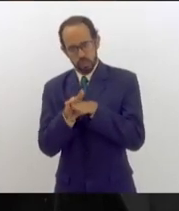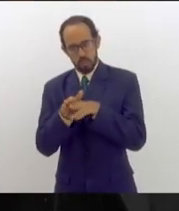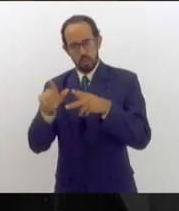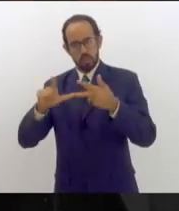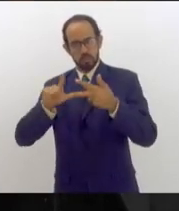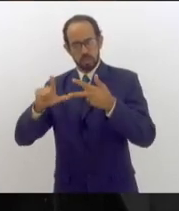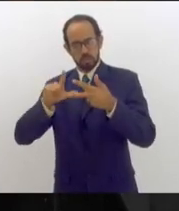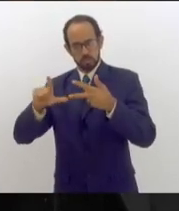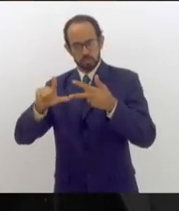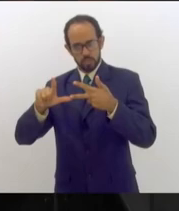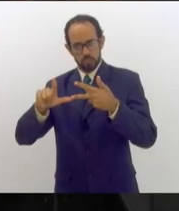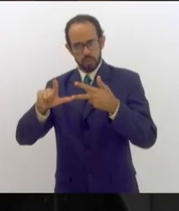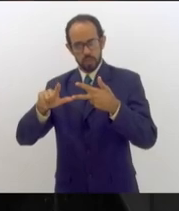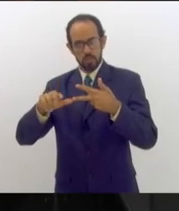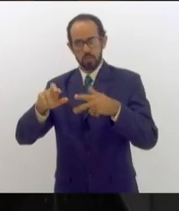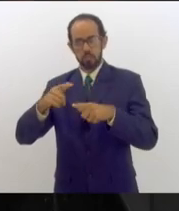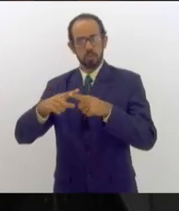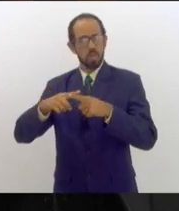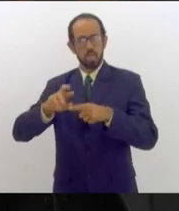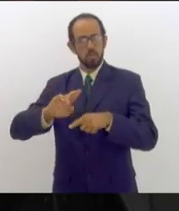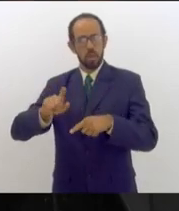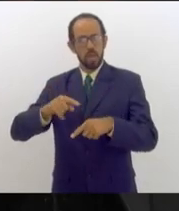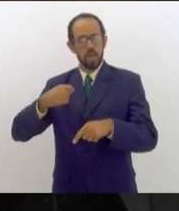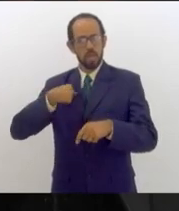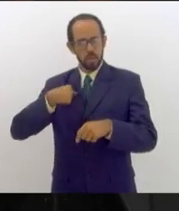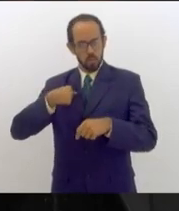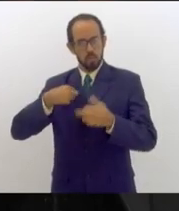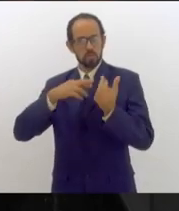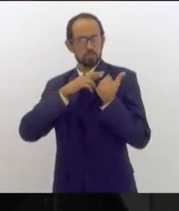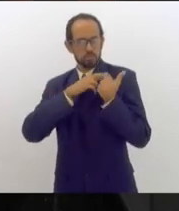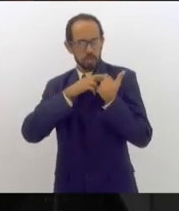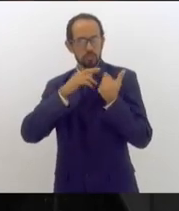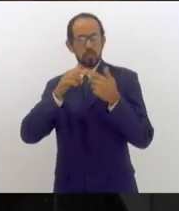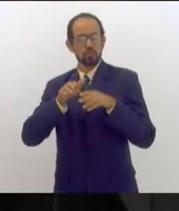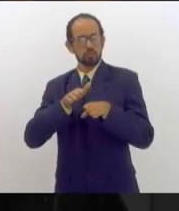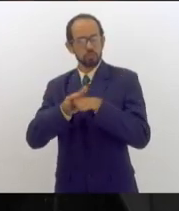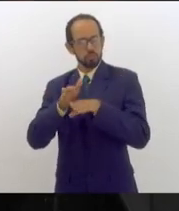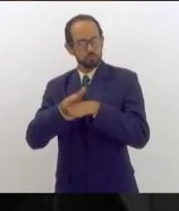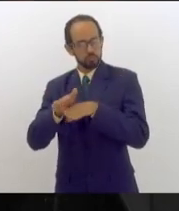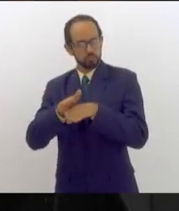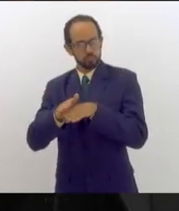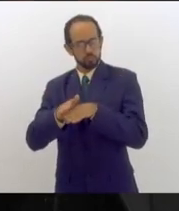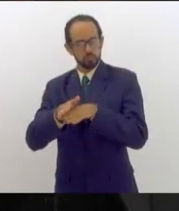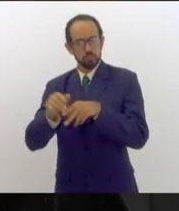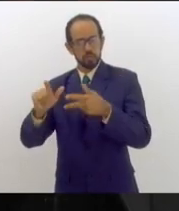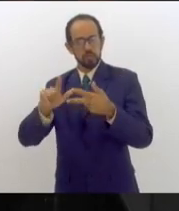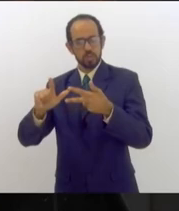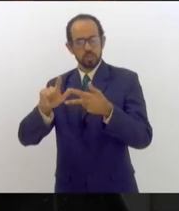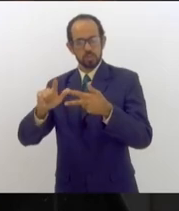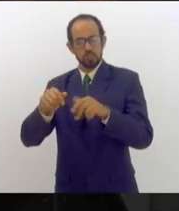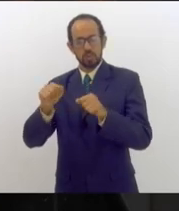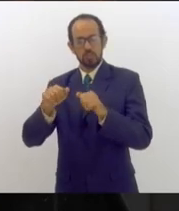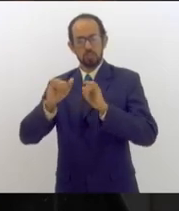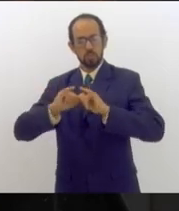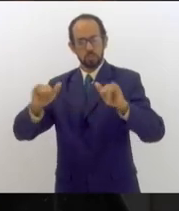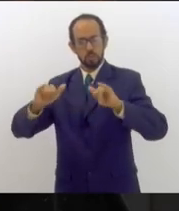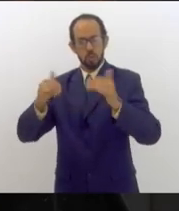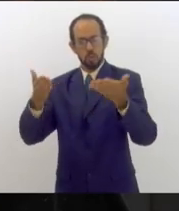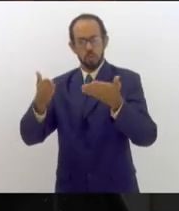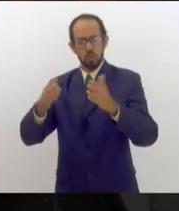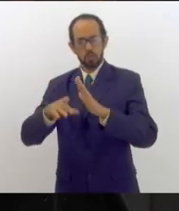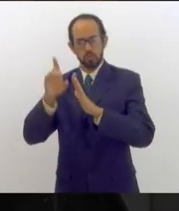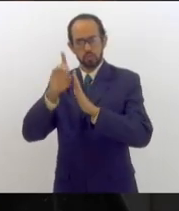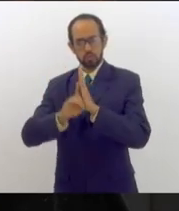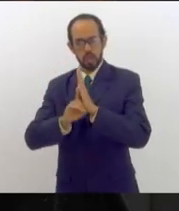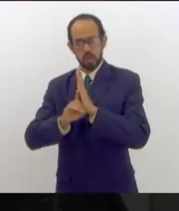e sim ao nosso excelentíssimo Governador Cláudio Castro fiz uma indicação Legislativa que foi publicada hoje no Diário Oficial agradeço